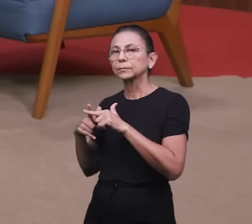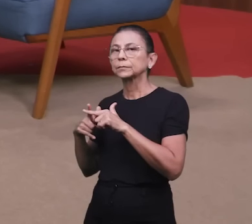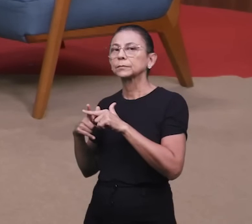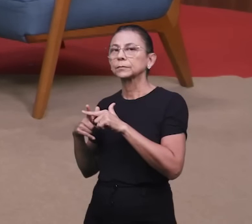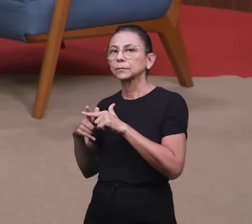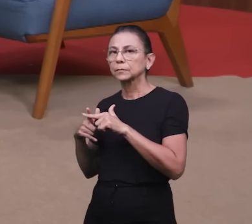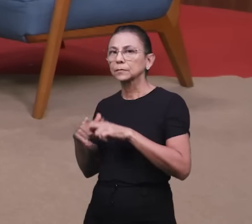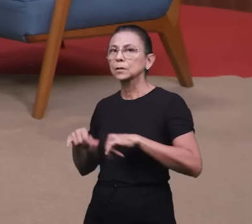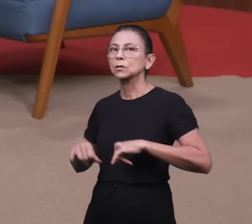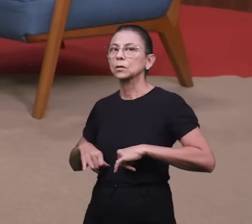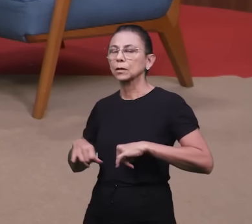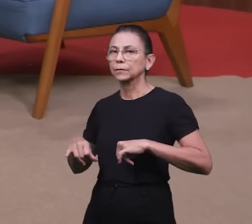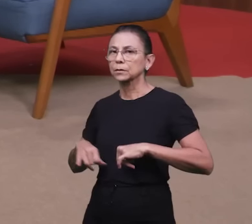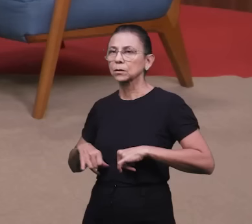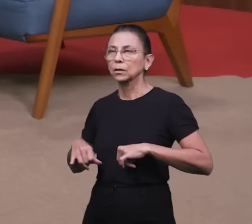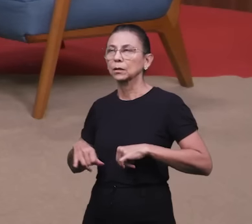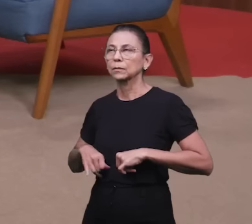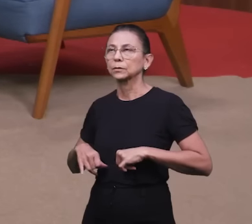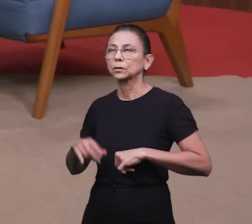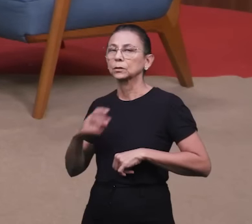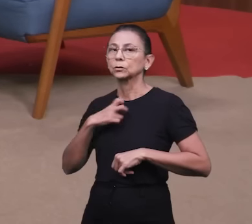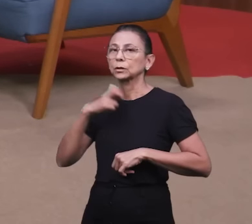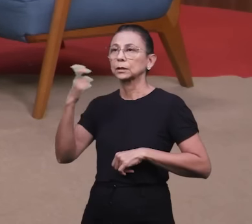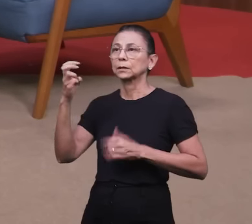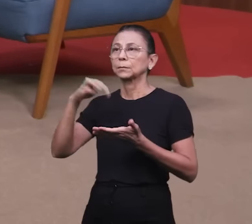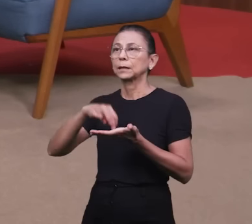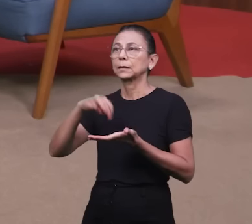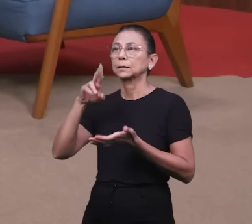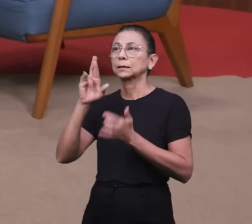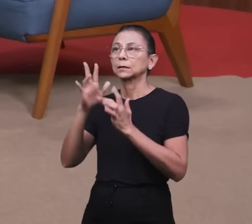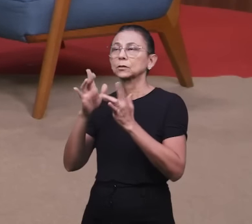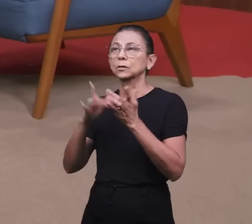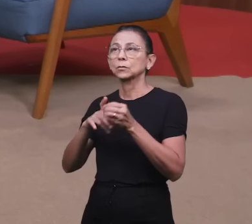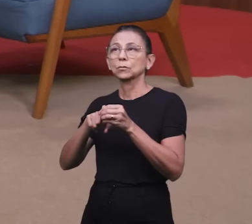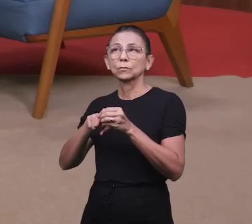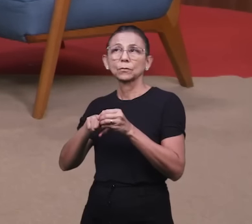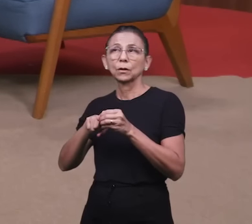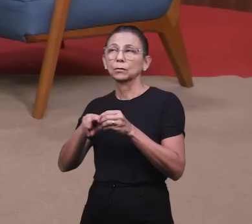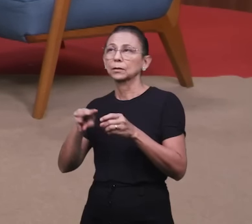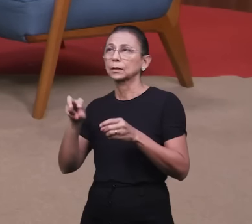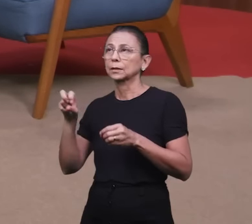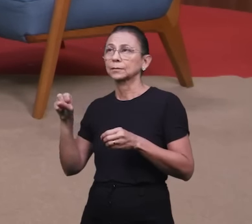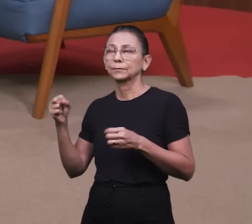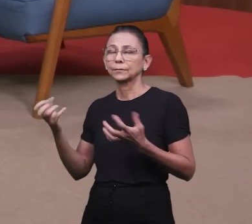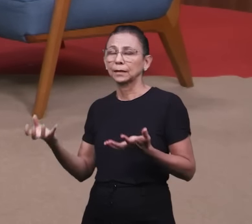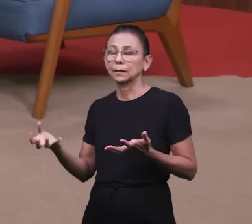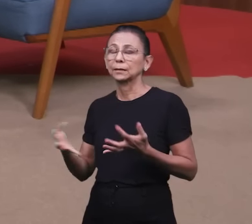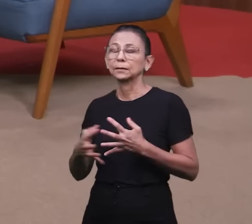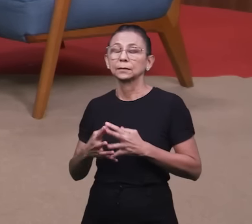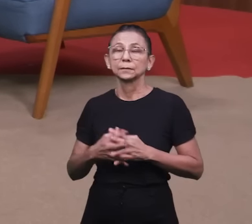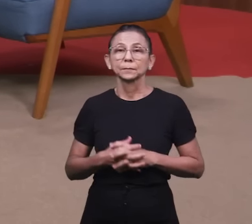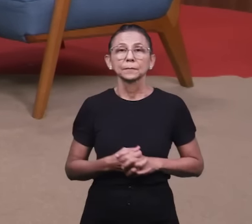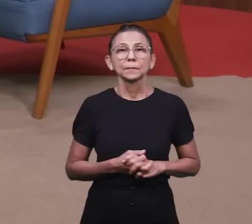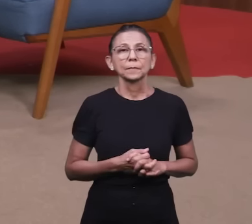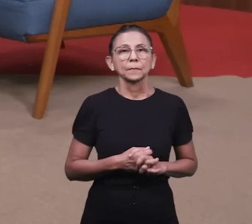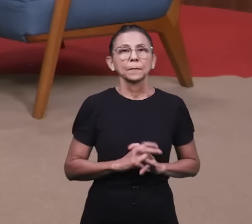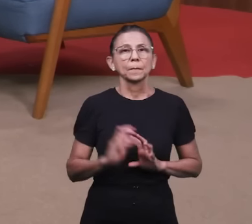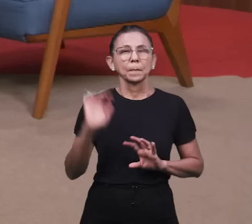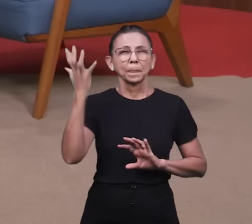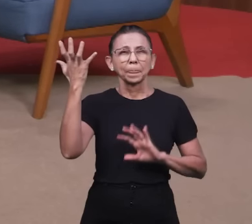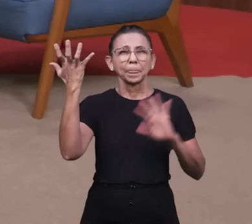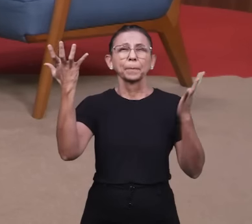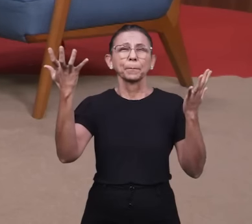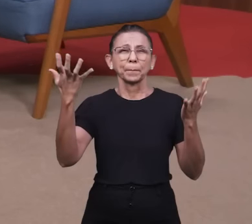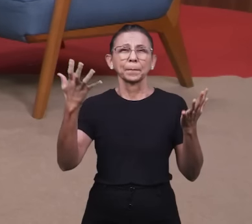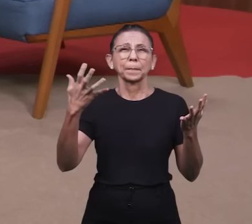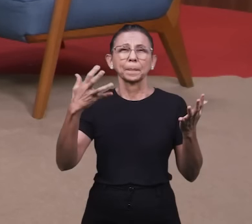está gemendo e o nosso gemido é Maranata o Senhor Jesus vem porque não dá mais para viver o que o que nós